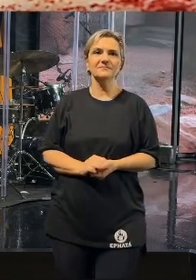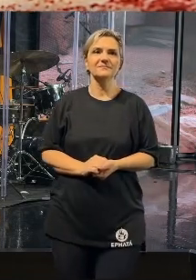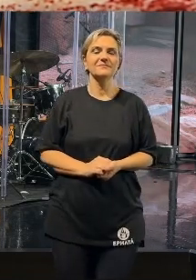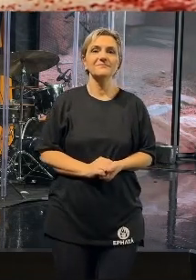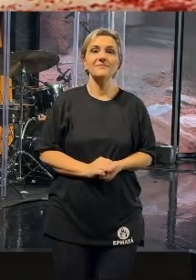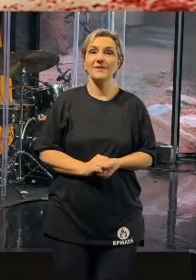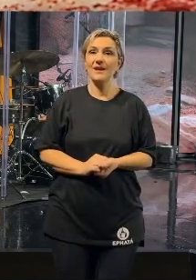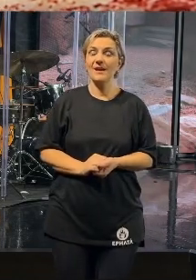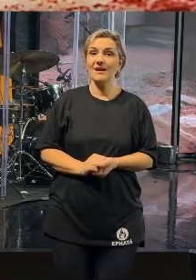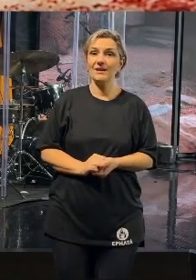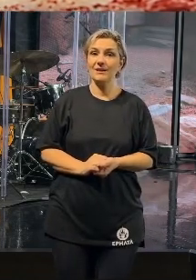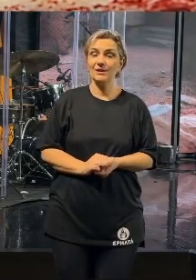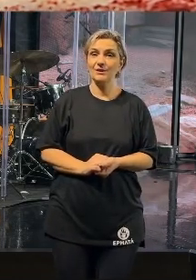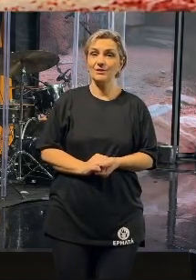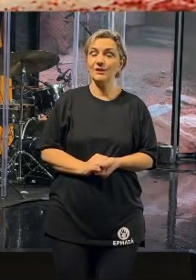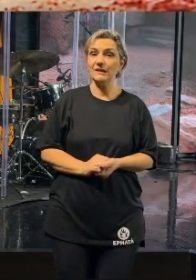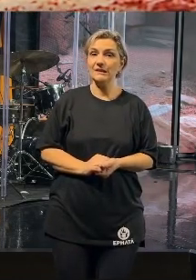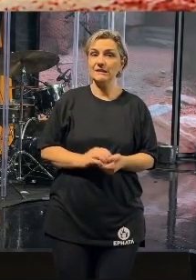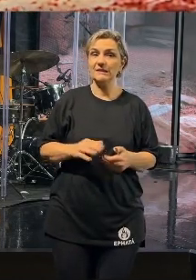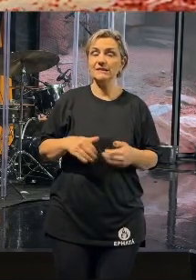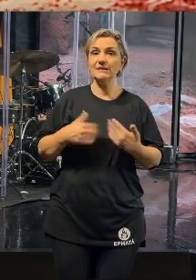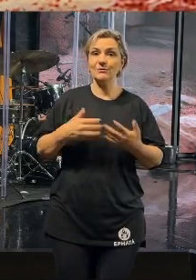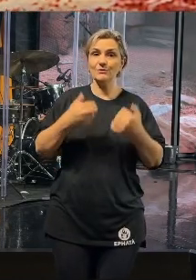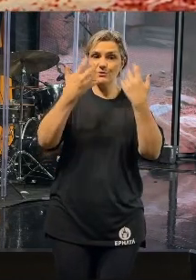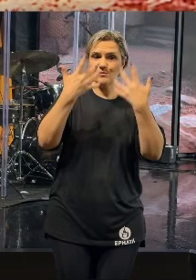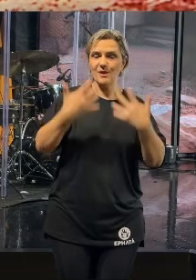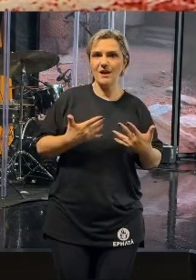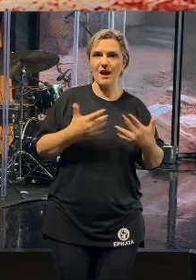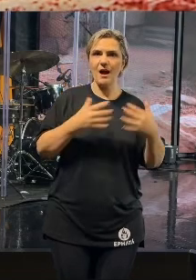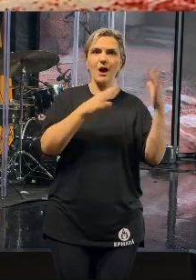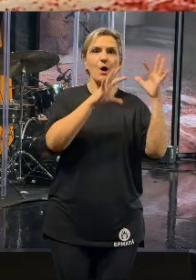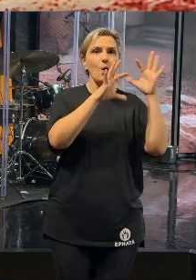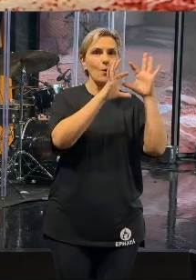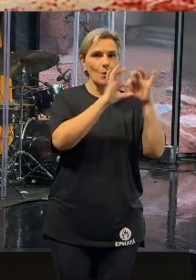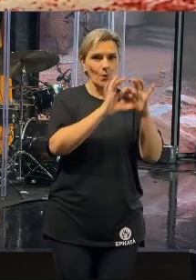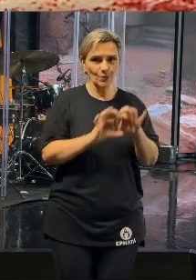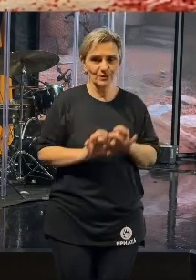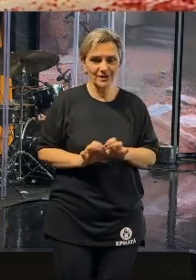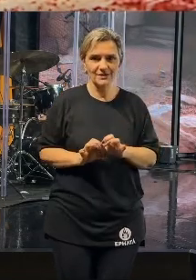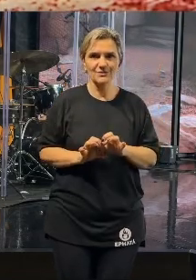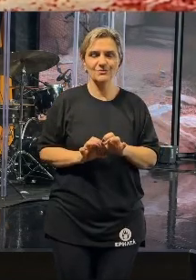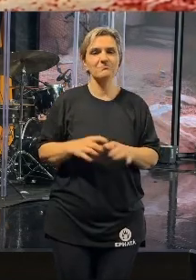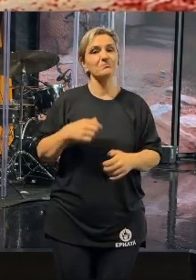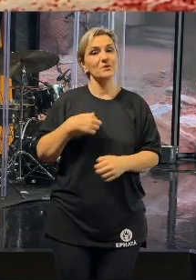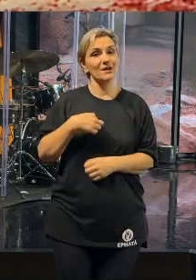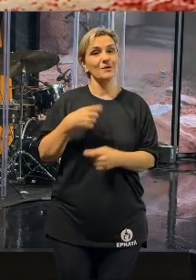Me deixa te contextualizar. Afinal de contas, eu sou um pastor batista.